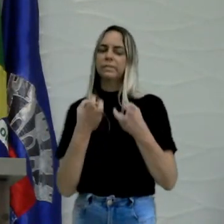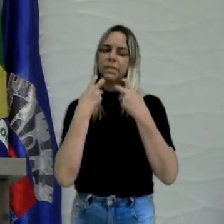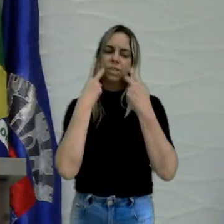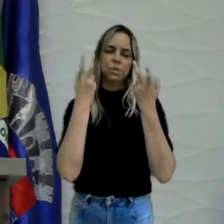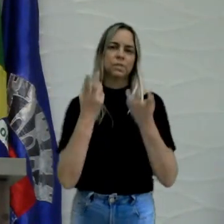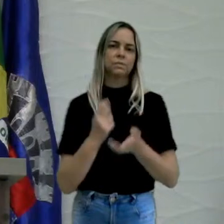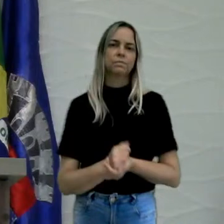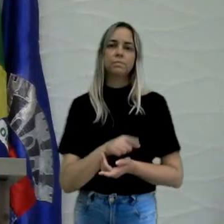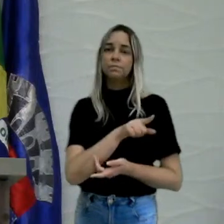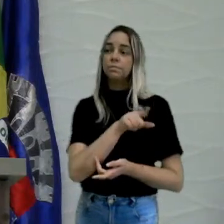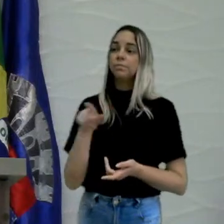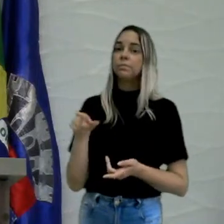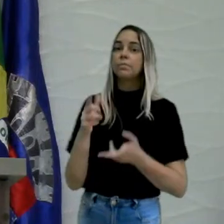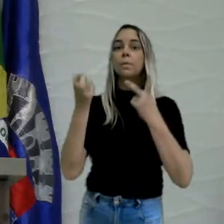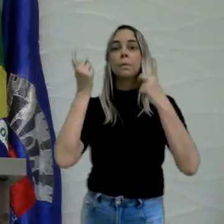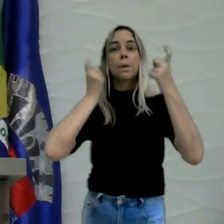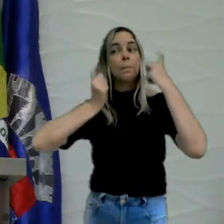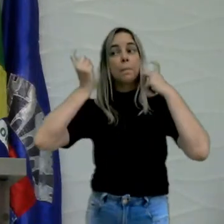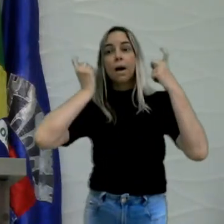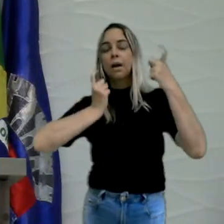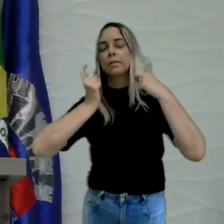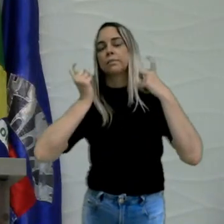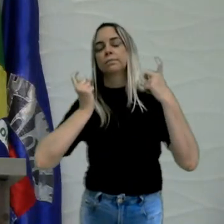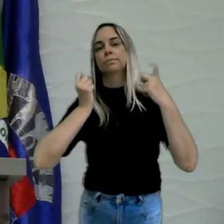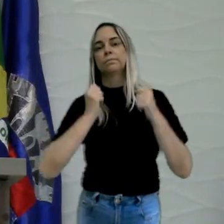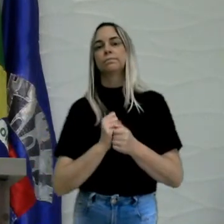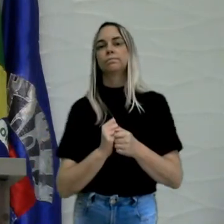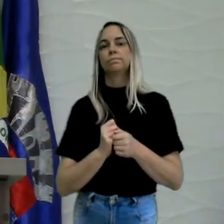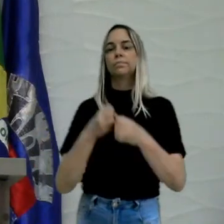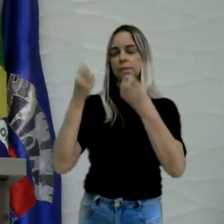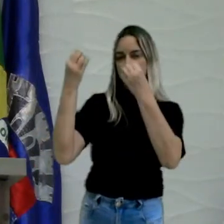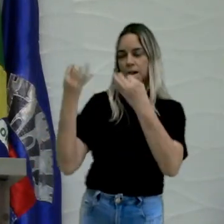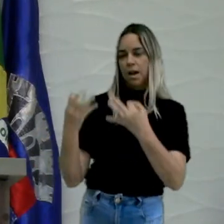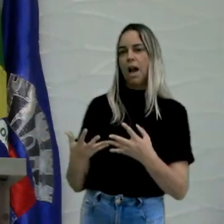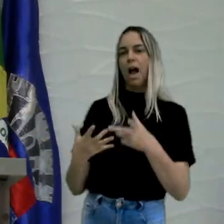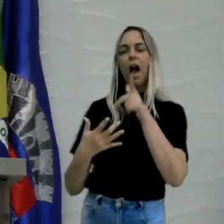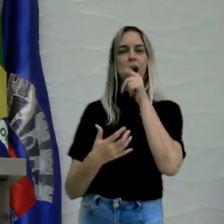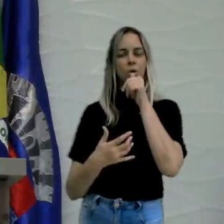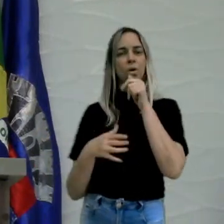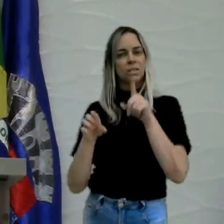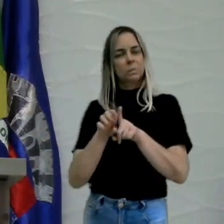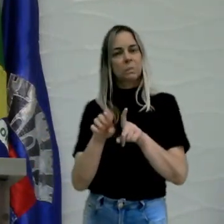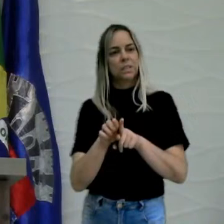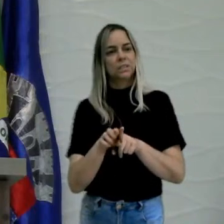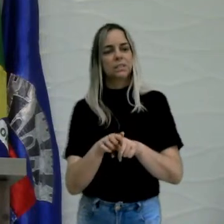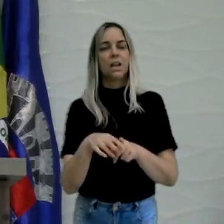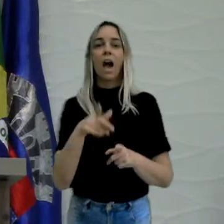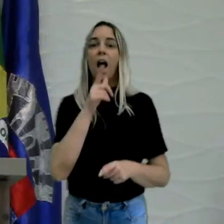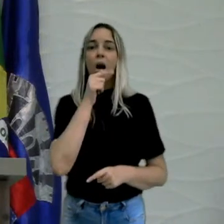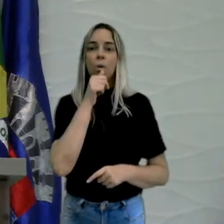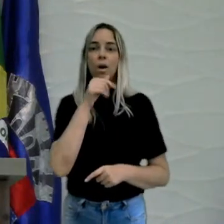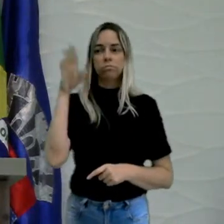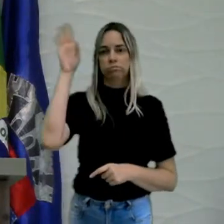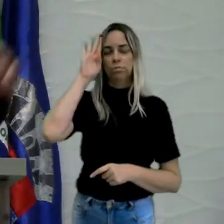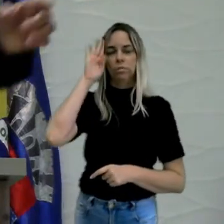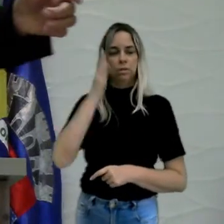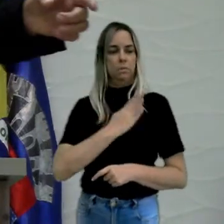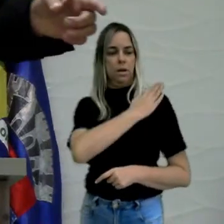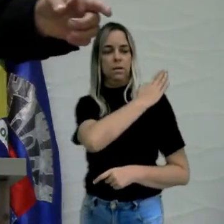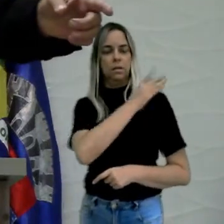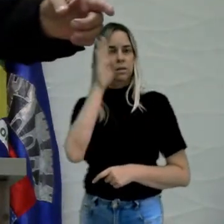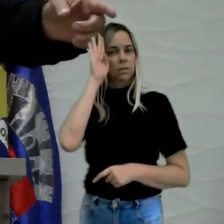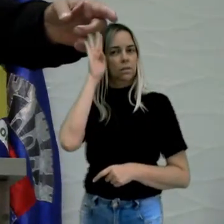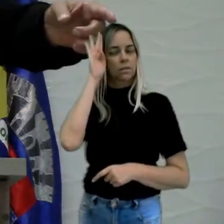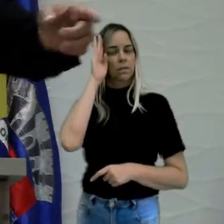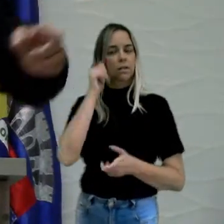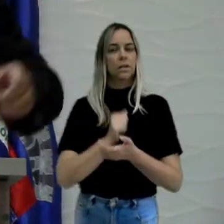Vocês deviam se preocupar com isso. Falar em água também, nunca falaram da água do exército aqui. Trouxemos aqui o pessoal